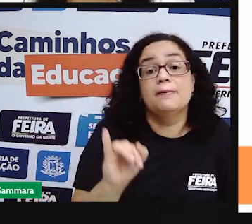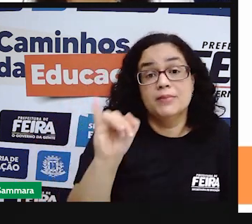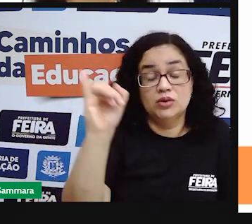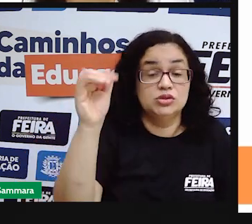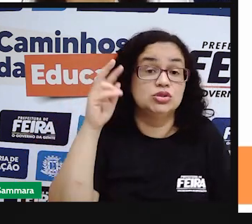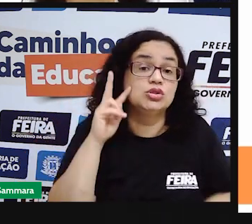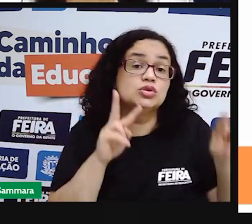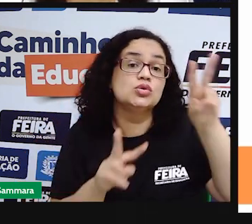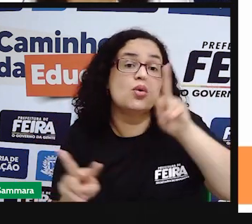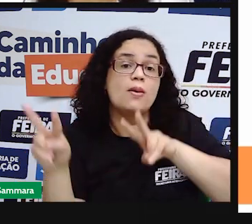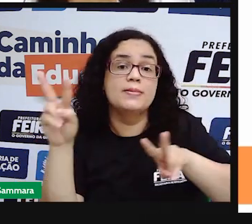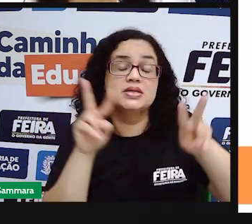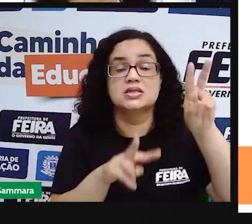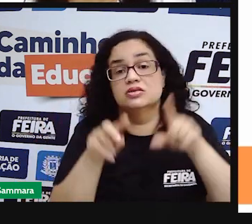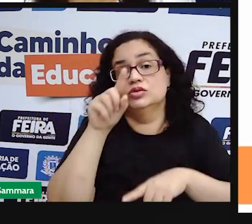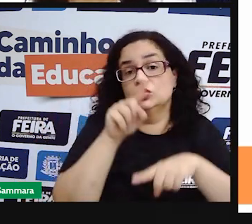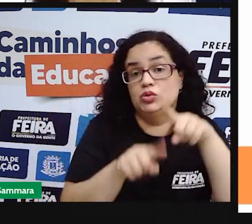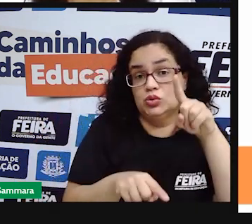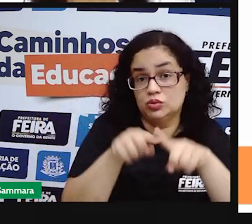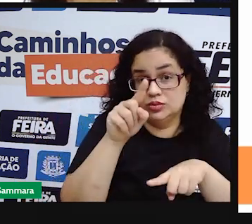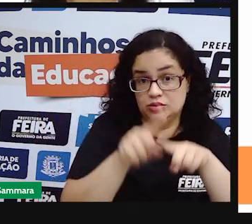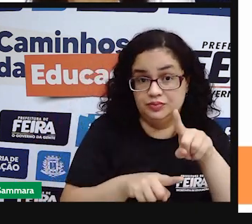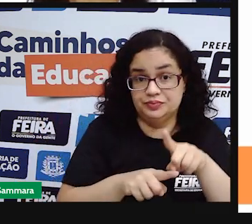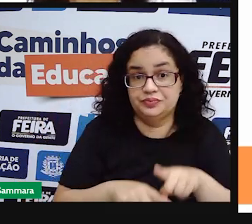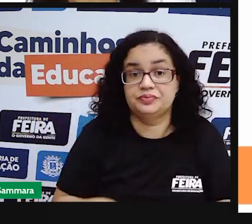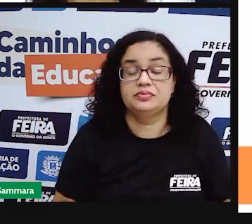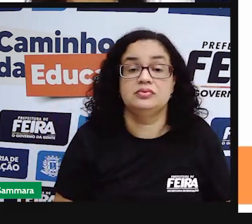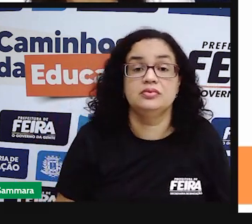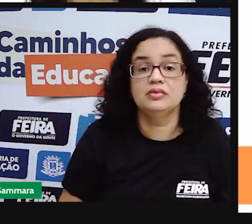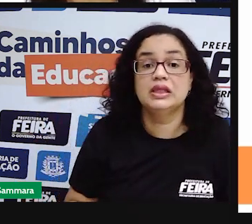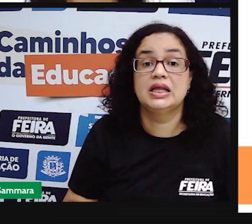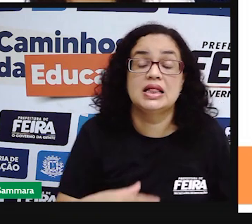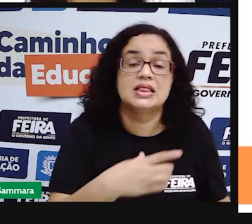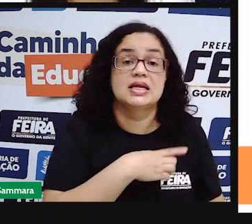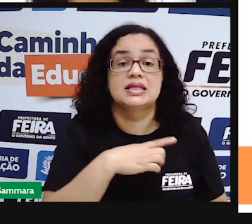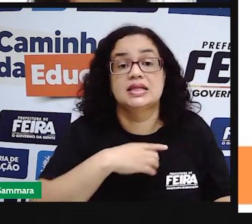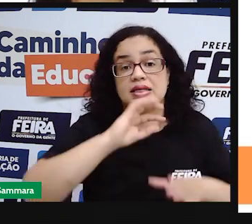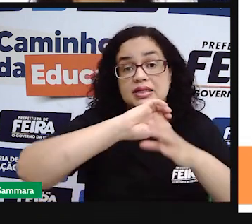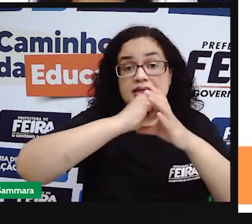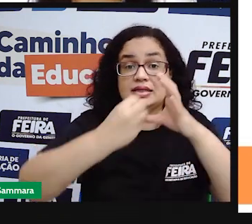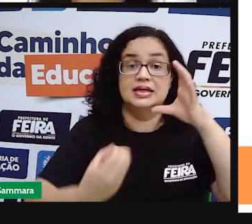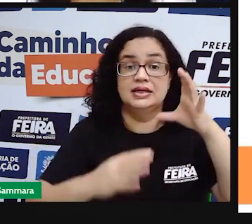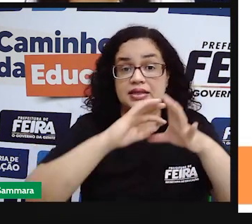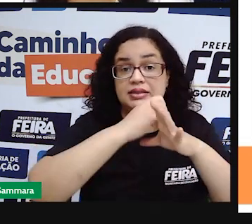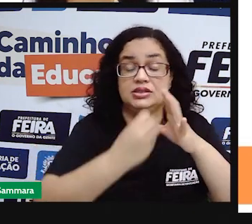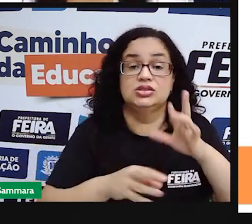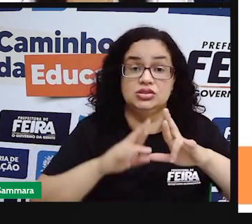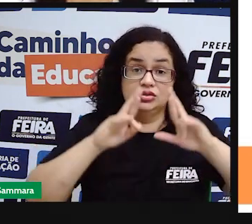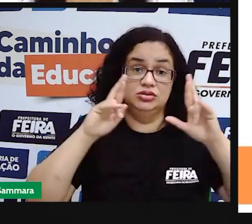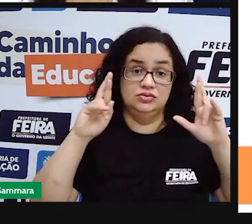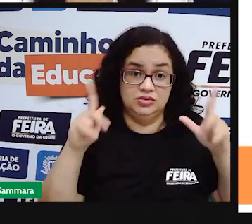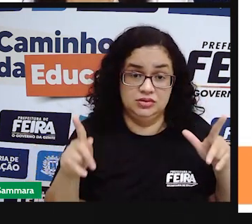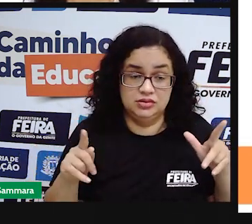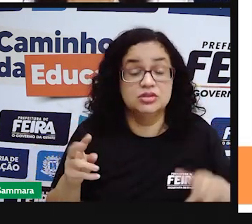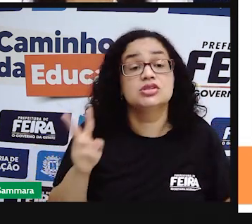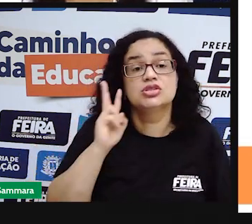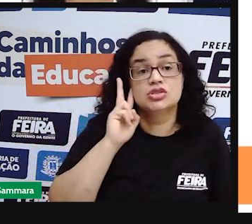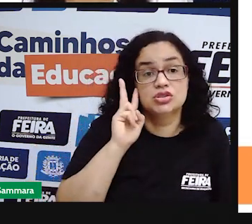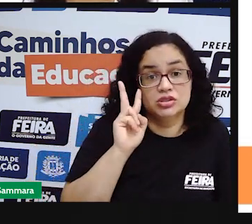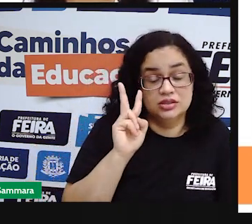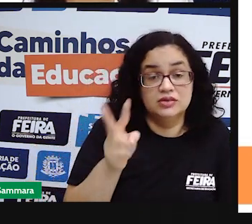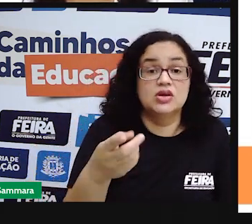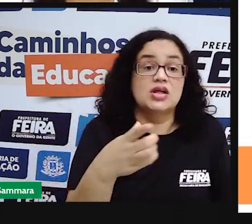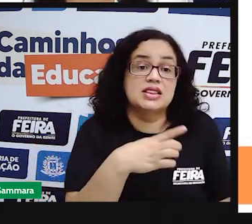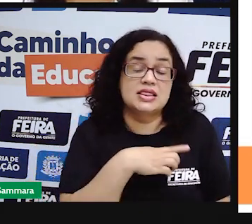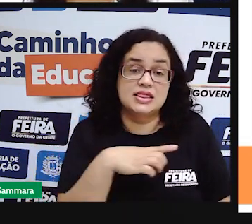relação aos objetos? Os objetos, eles possuem características diferentes. A gente já viu aí, né? A composição